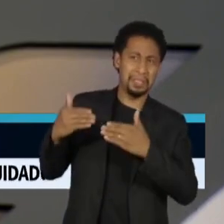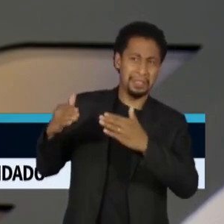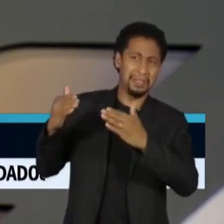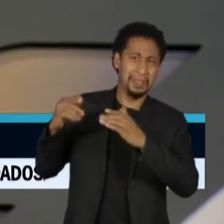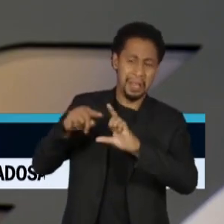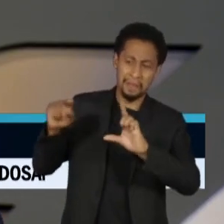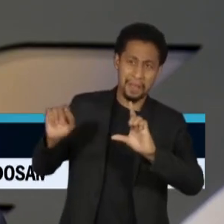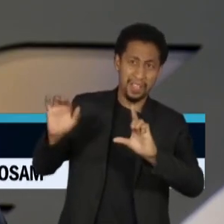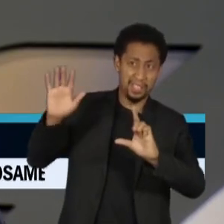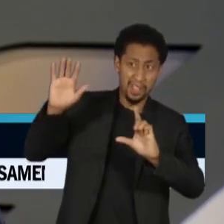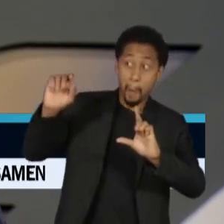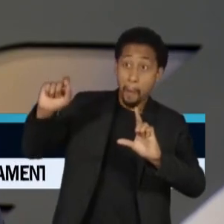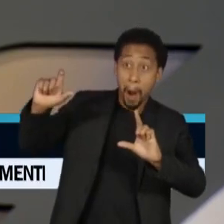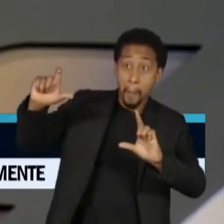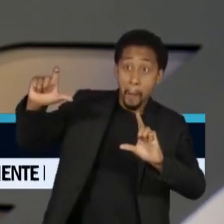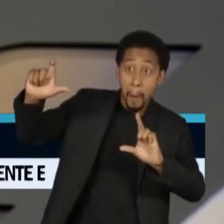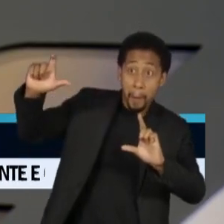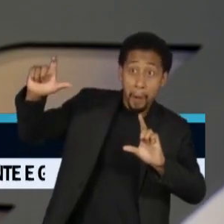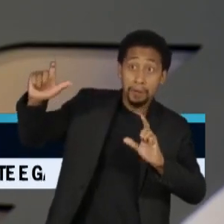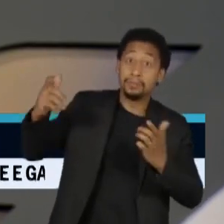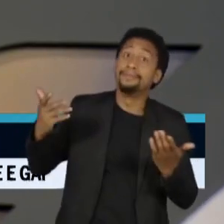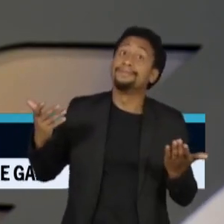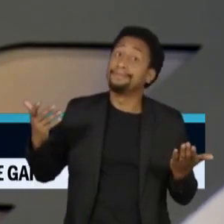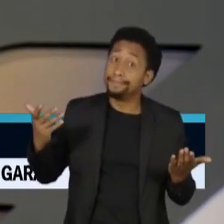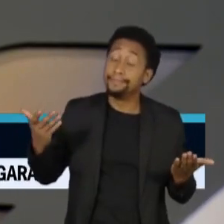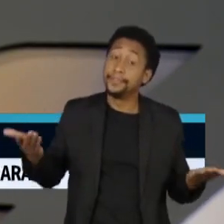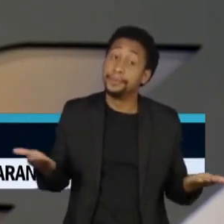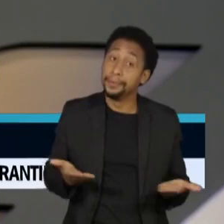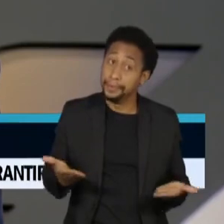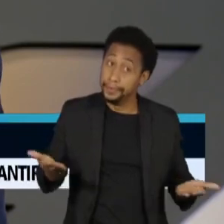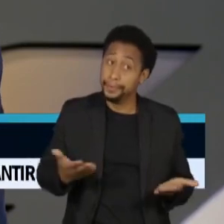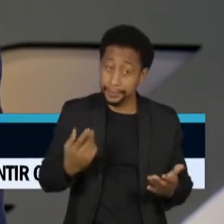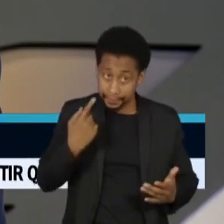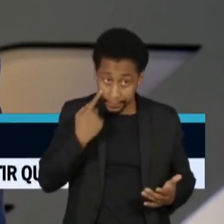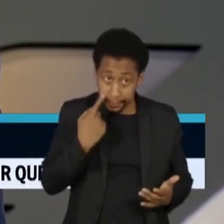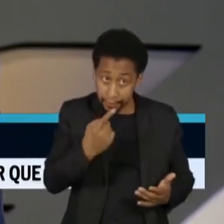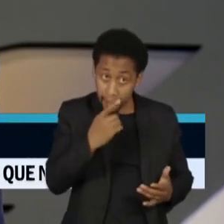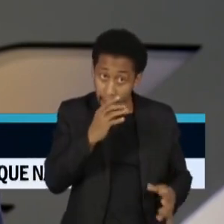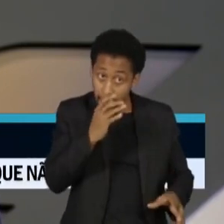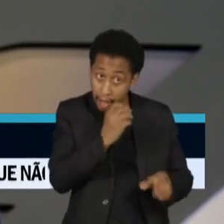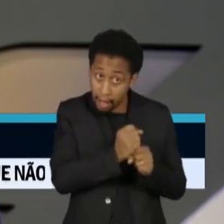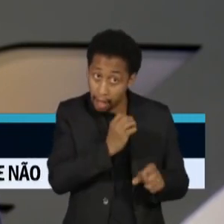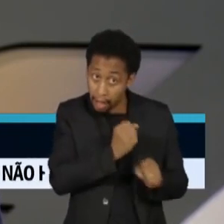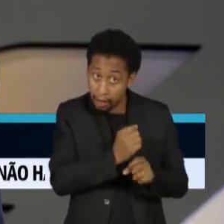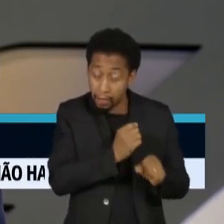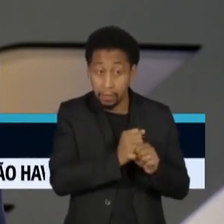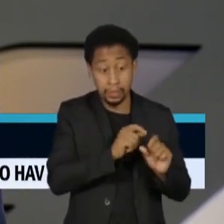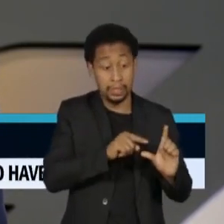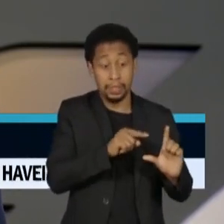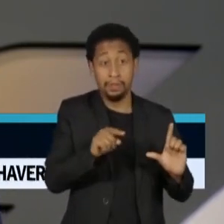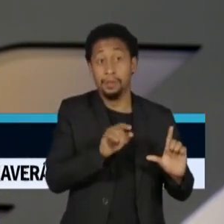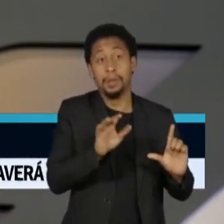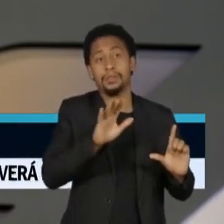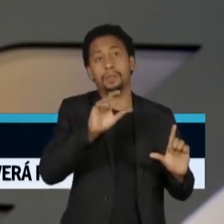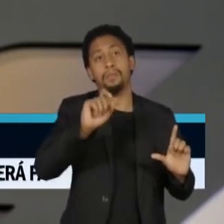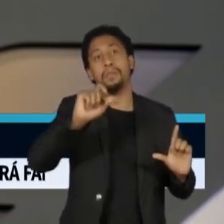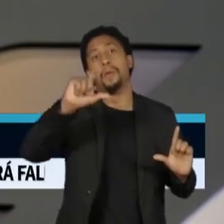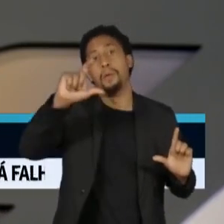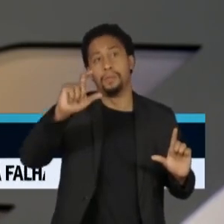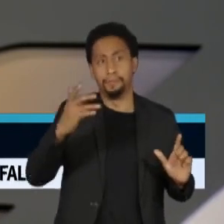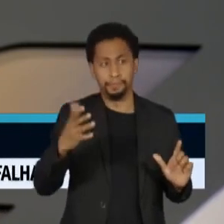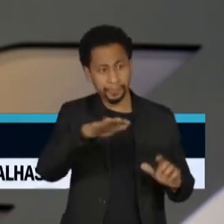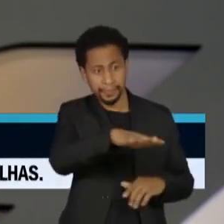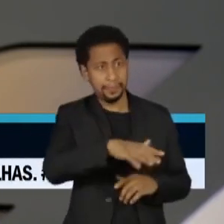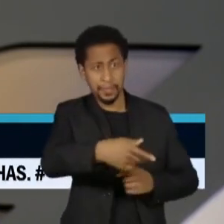que hoje nós vimos as projeções de inflação crescerem. E não é só do